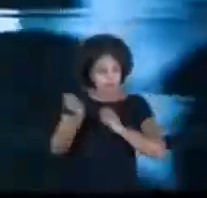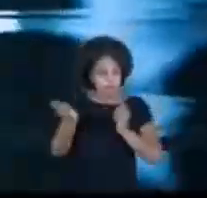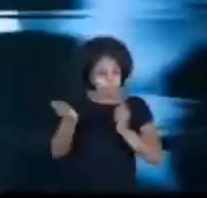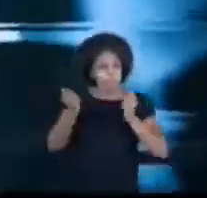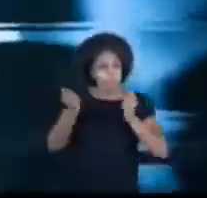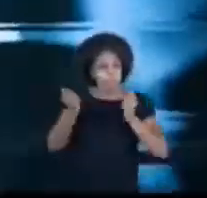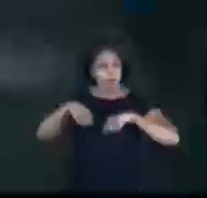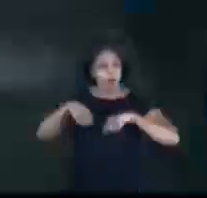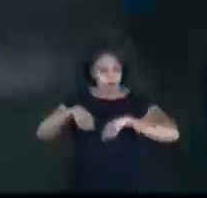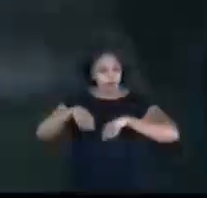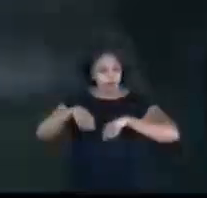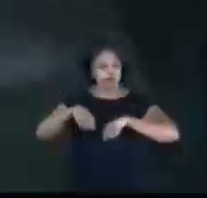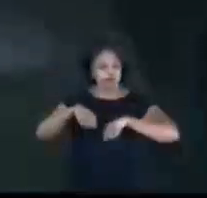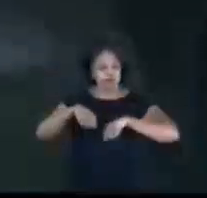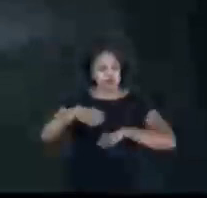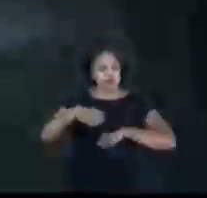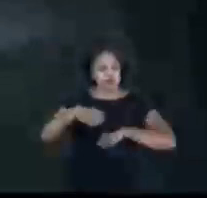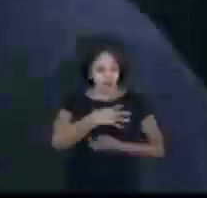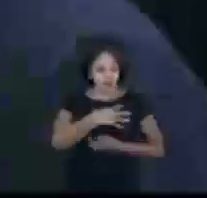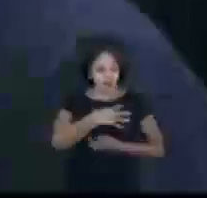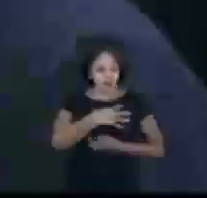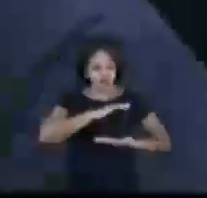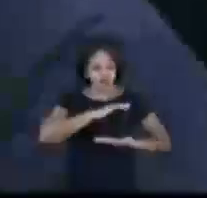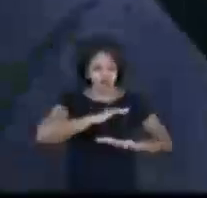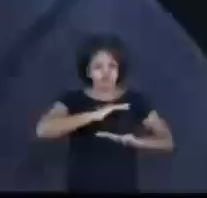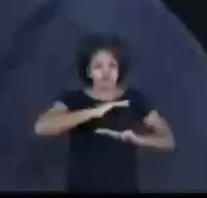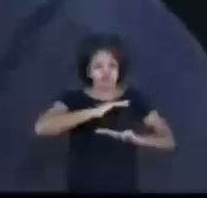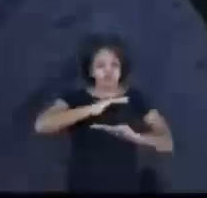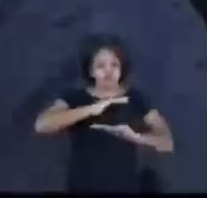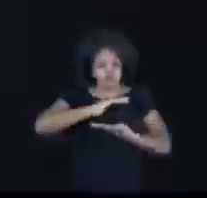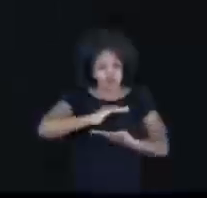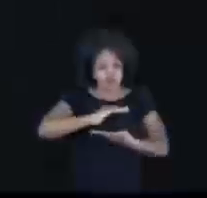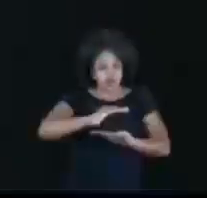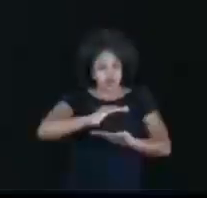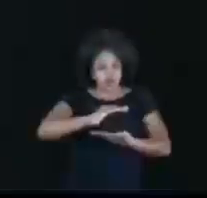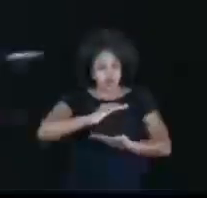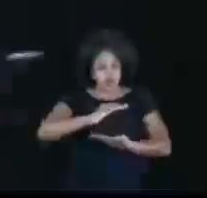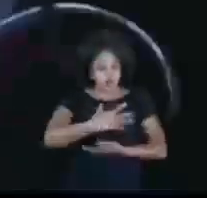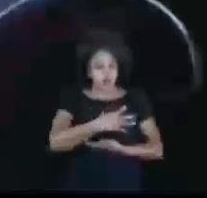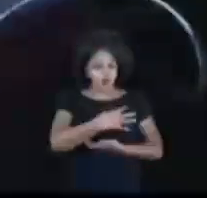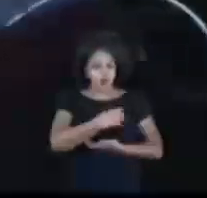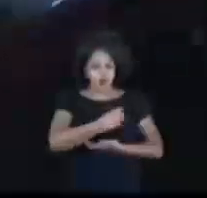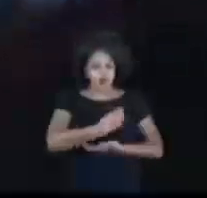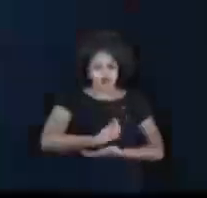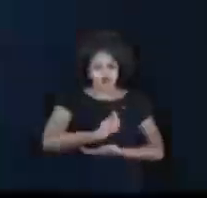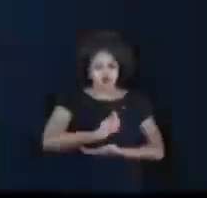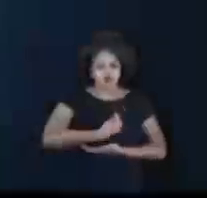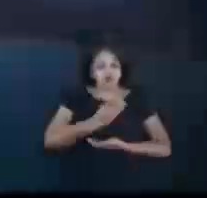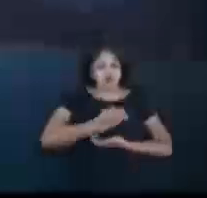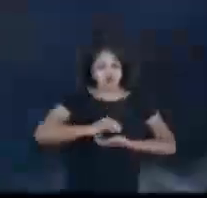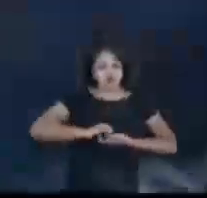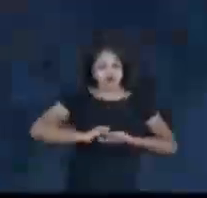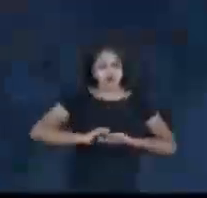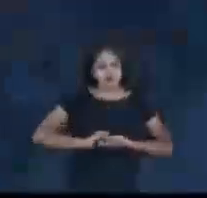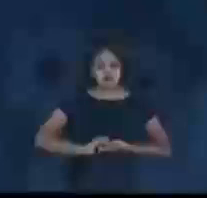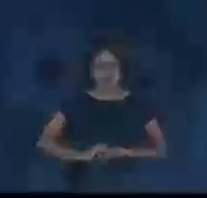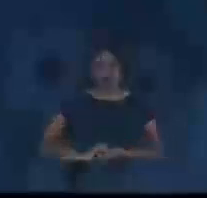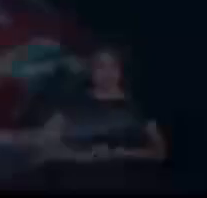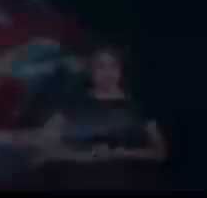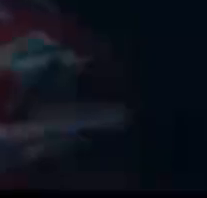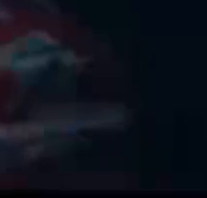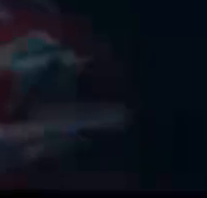Se você pode, doe leite materno. Vida em cada gota recebida.